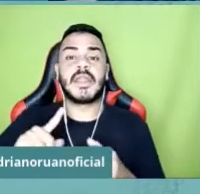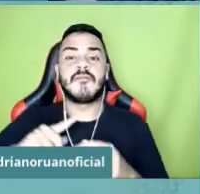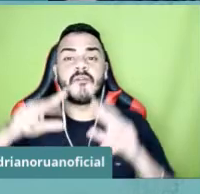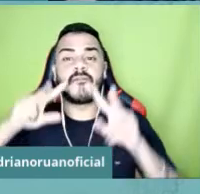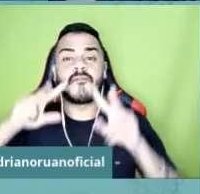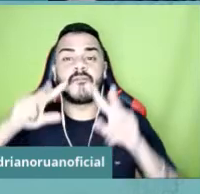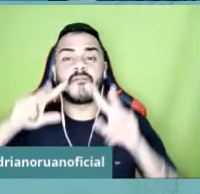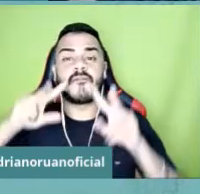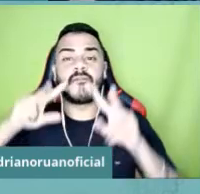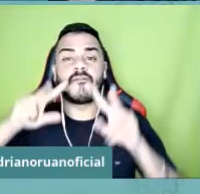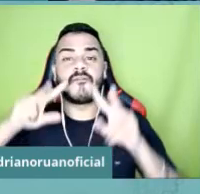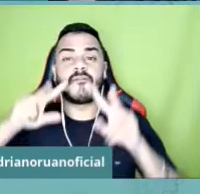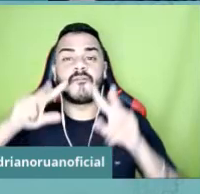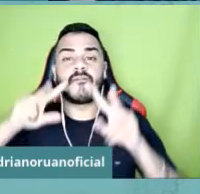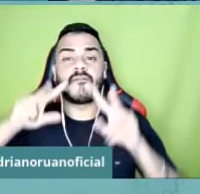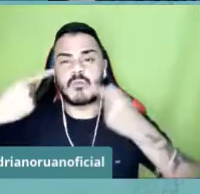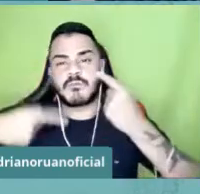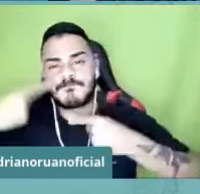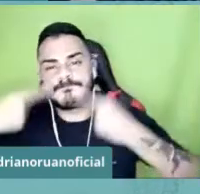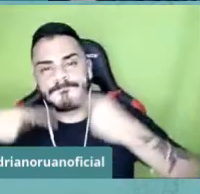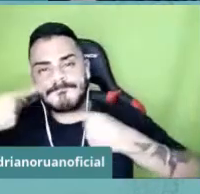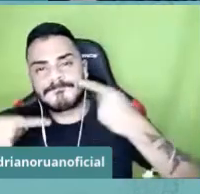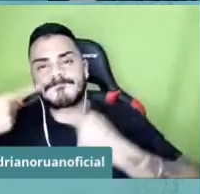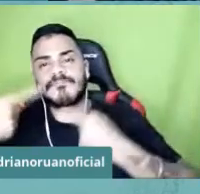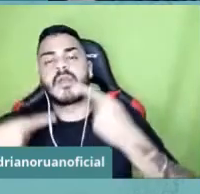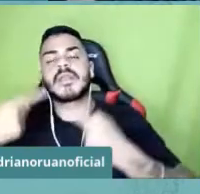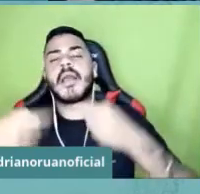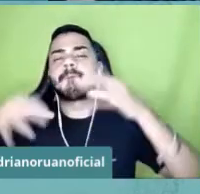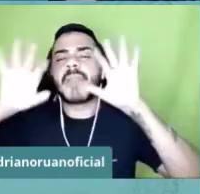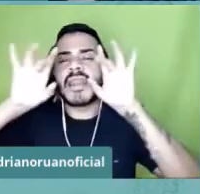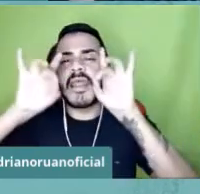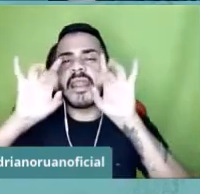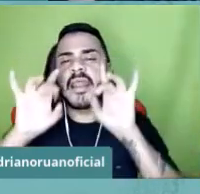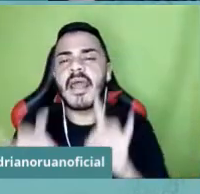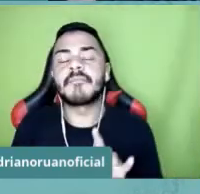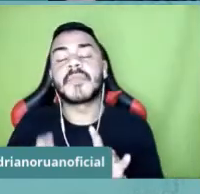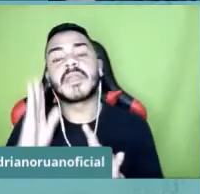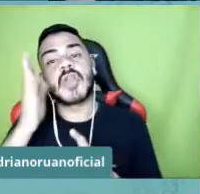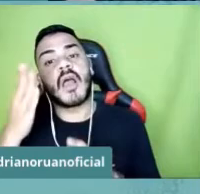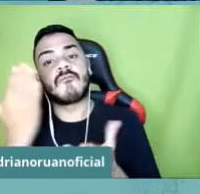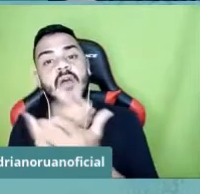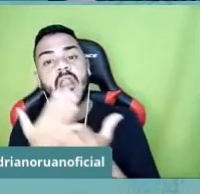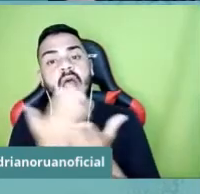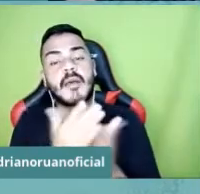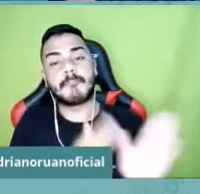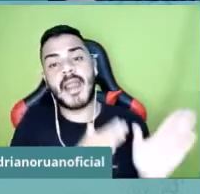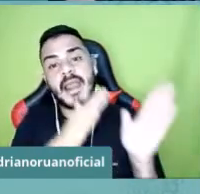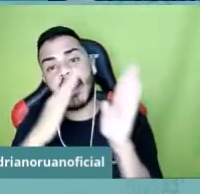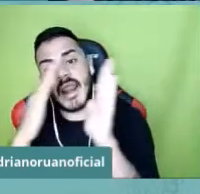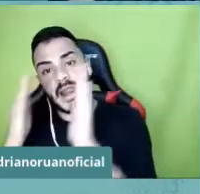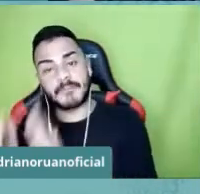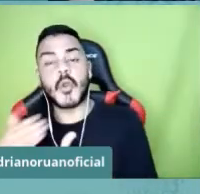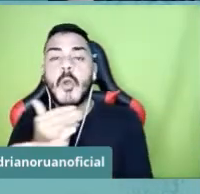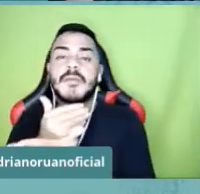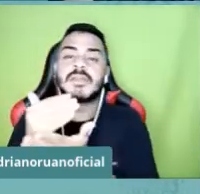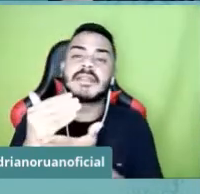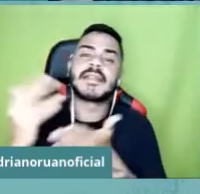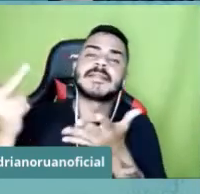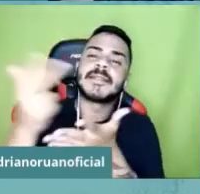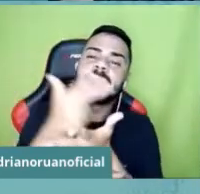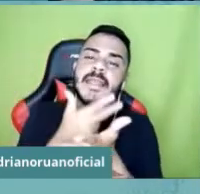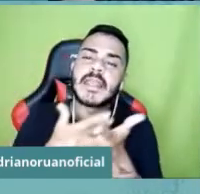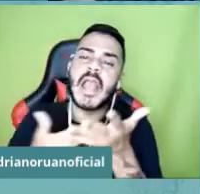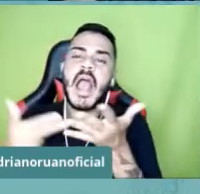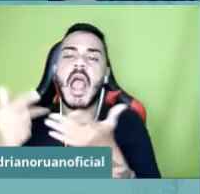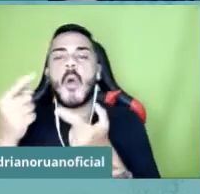muito criteriosa tudo o que eu falei na aula até agora. Desde como foi desenhado o estudo fase 1, os